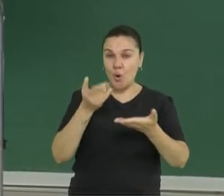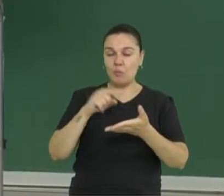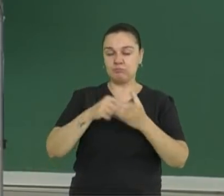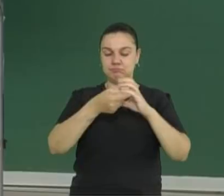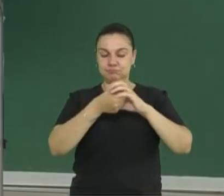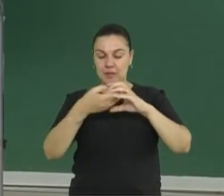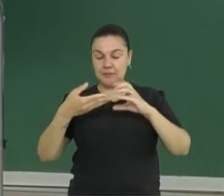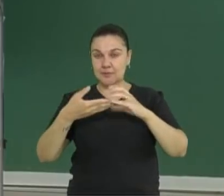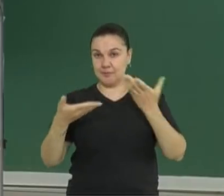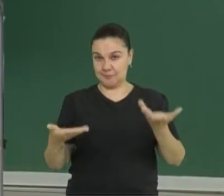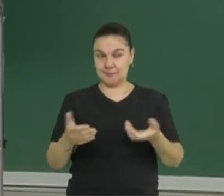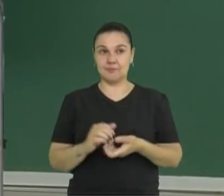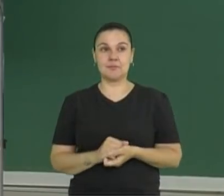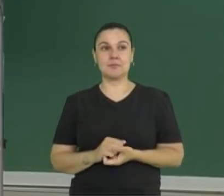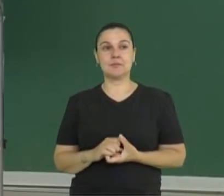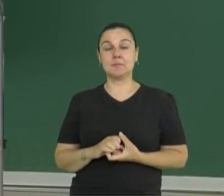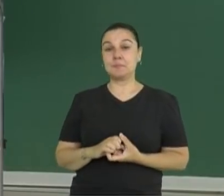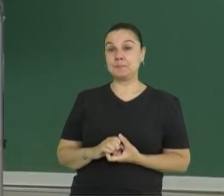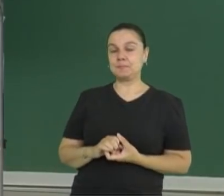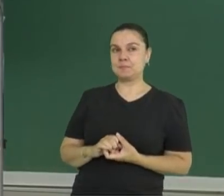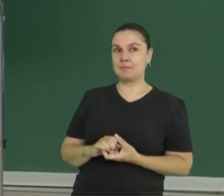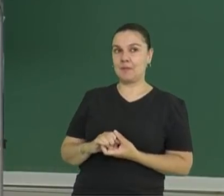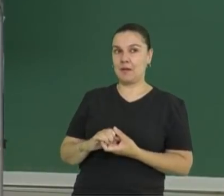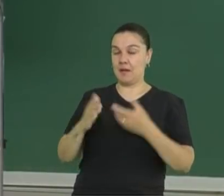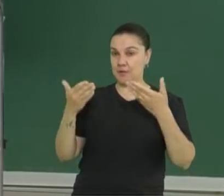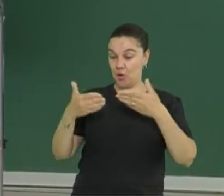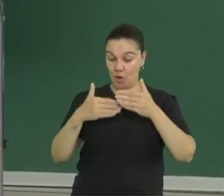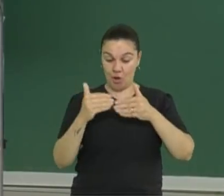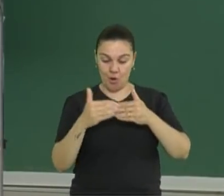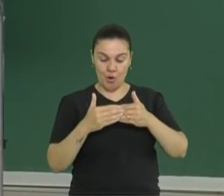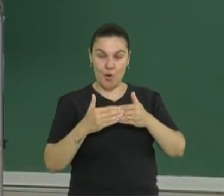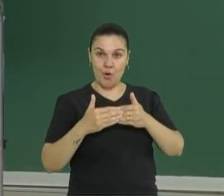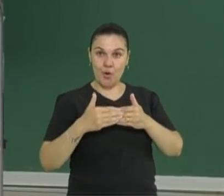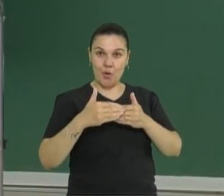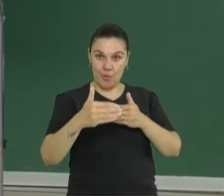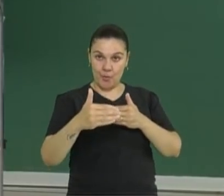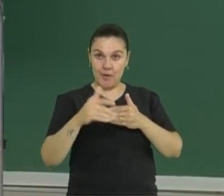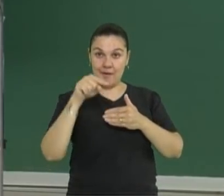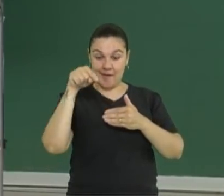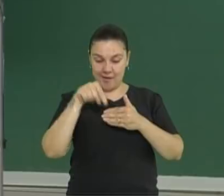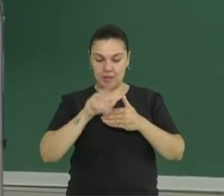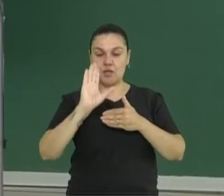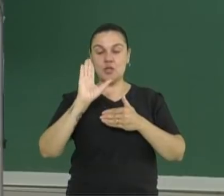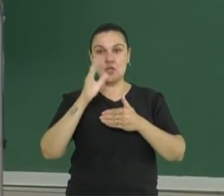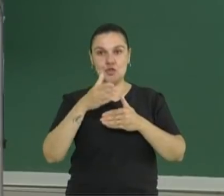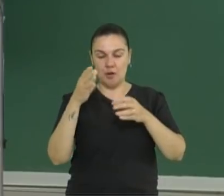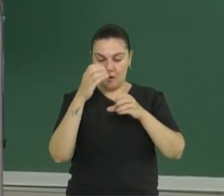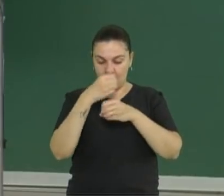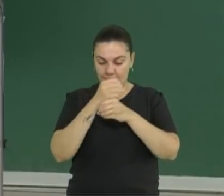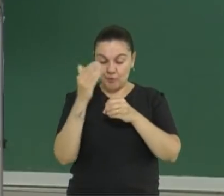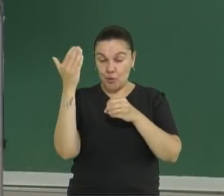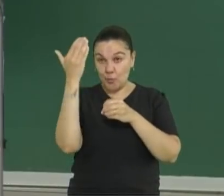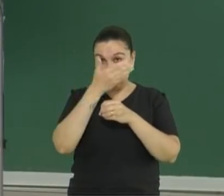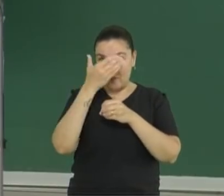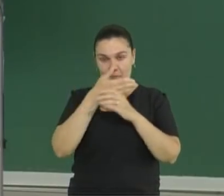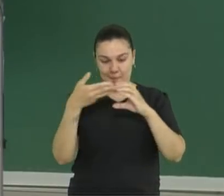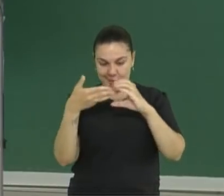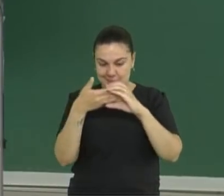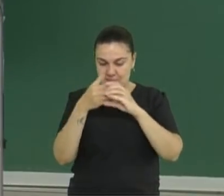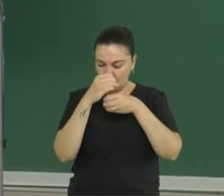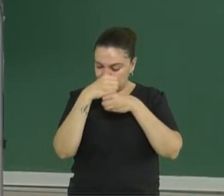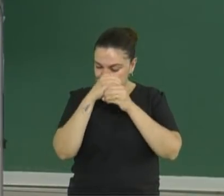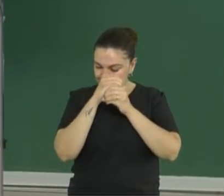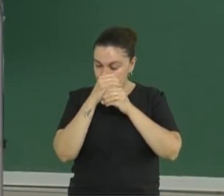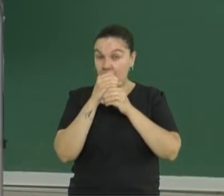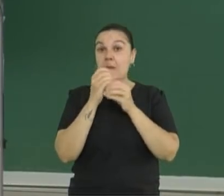suas características físicas. Então, a gente vai partir de algo que já é microscópico, a célula,